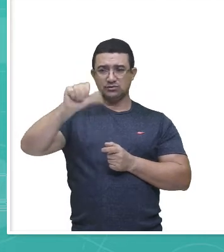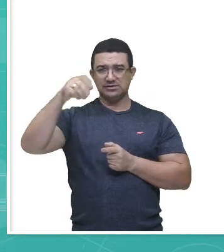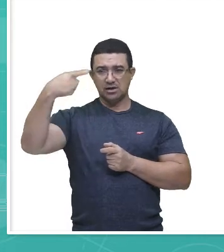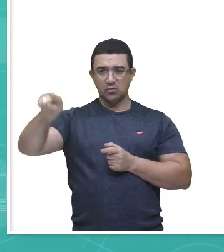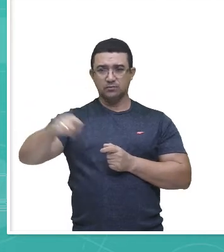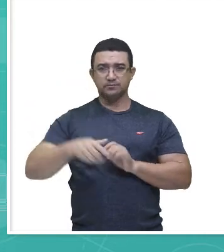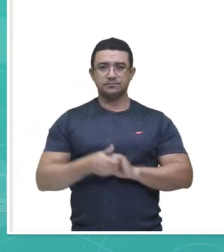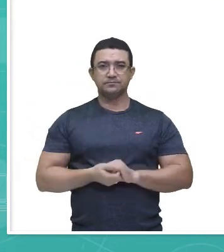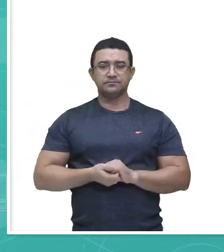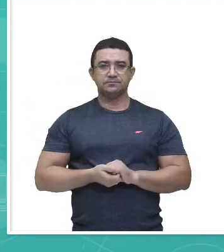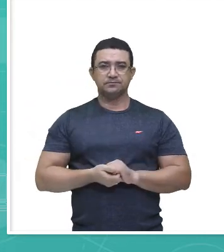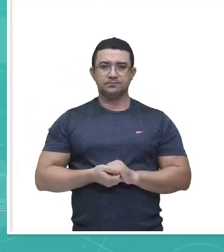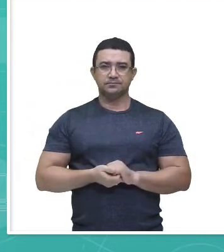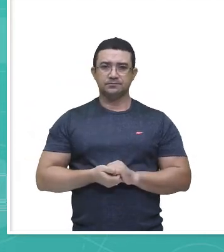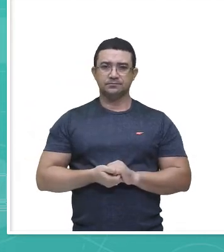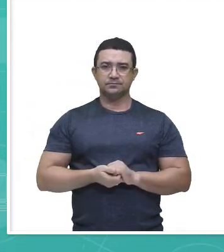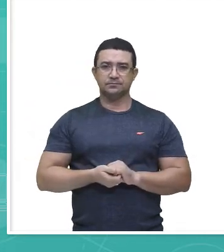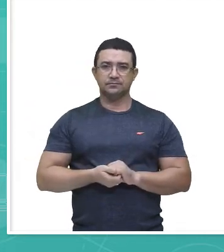assindéticas,